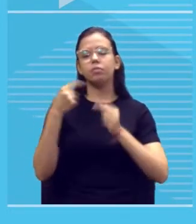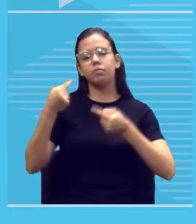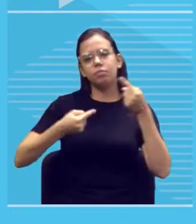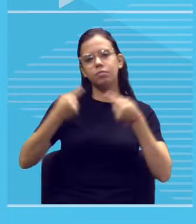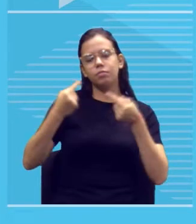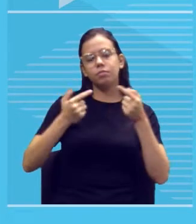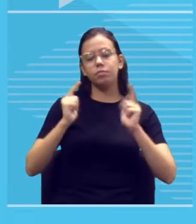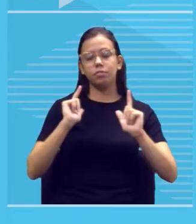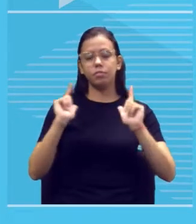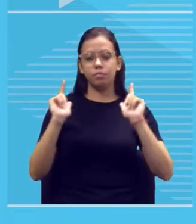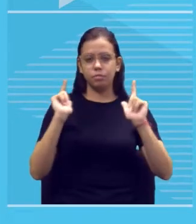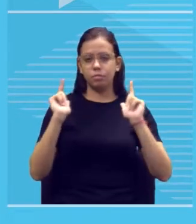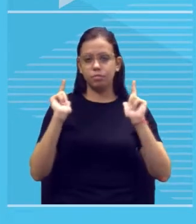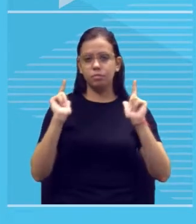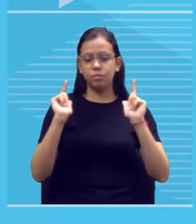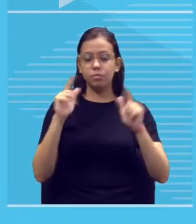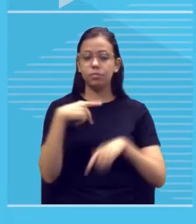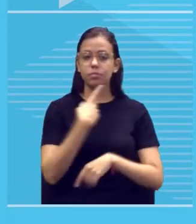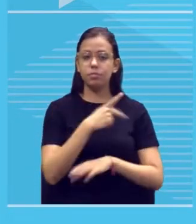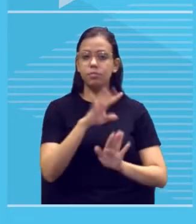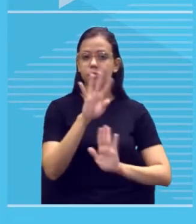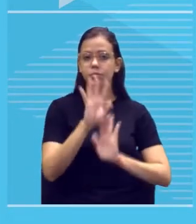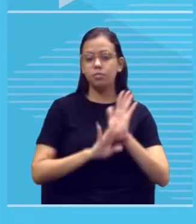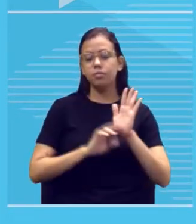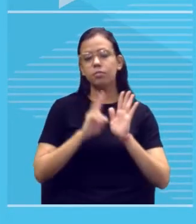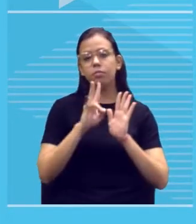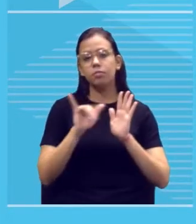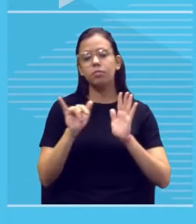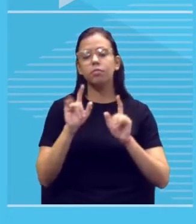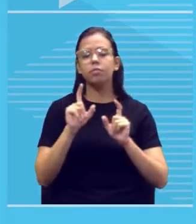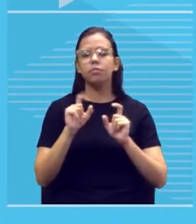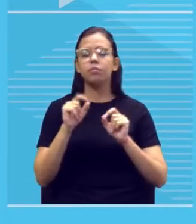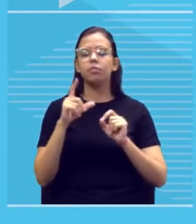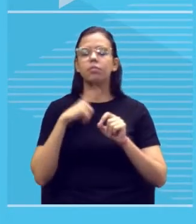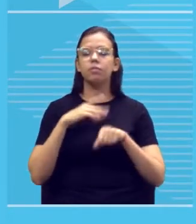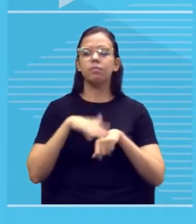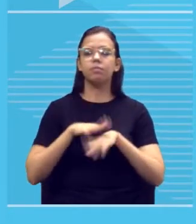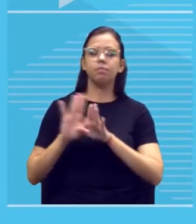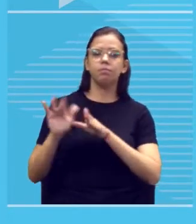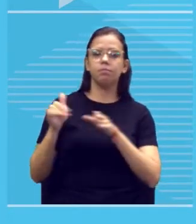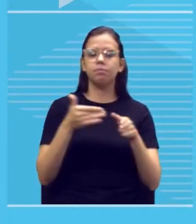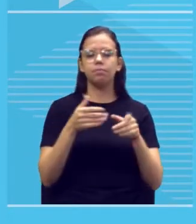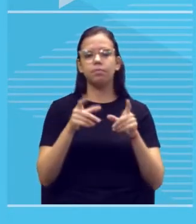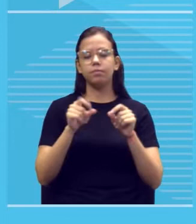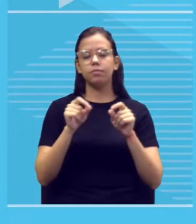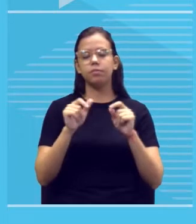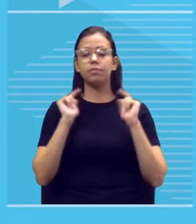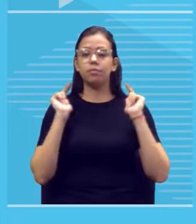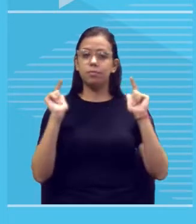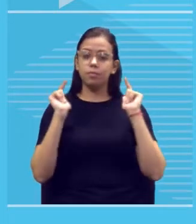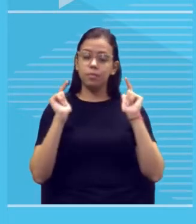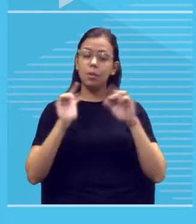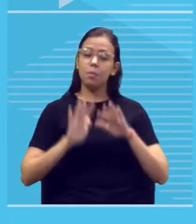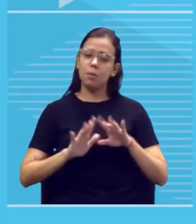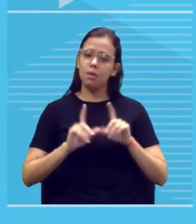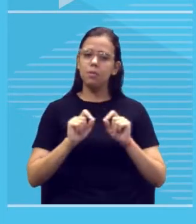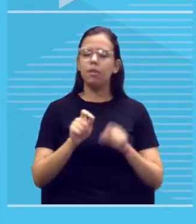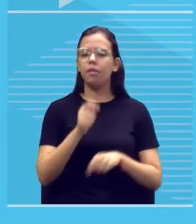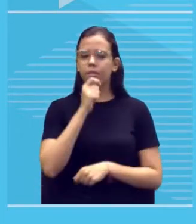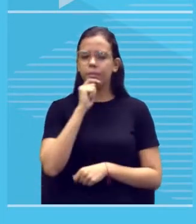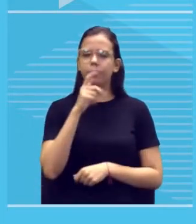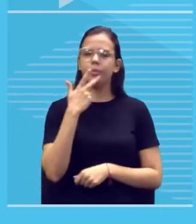do brest vão ser mais voltados para o entretenimento embora falando de